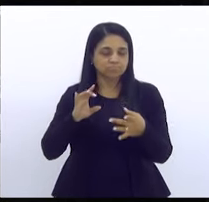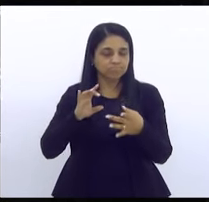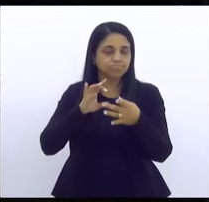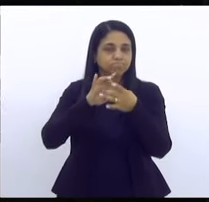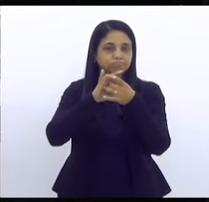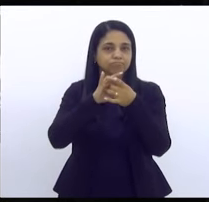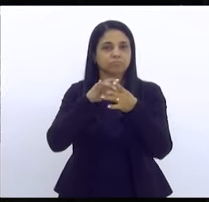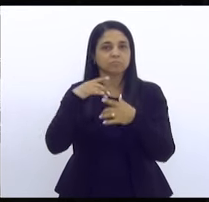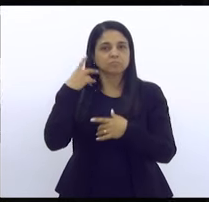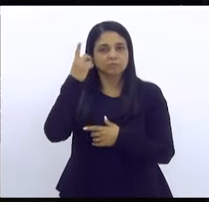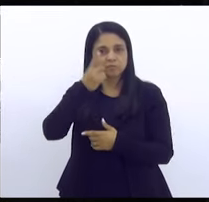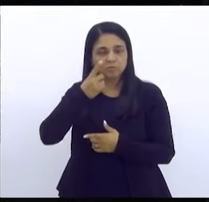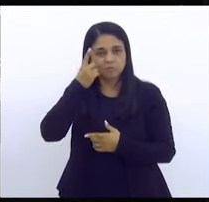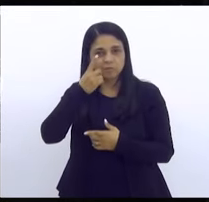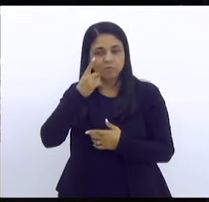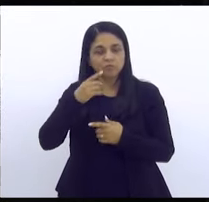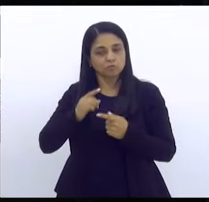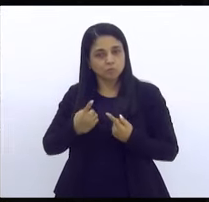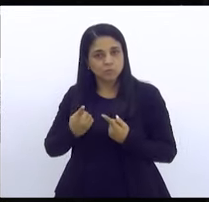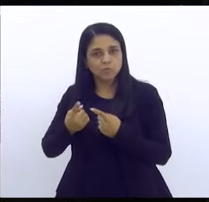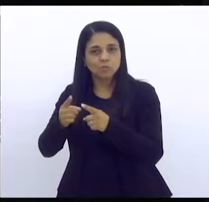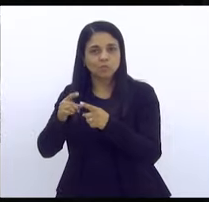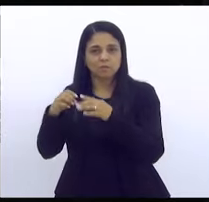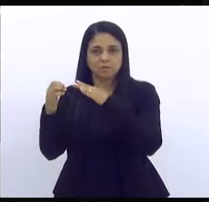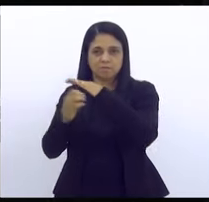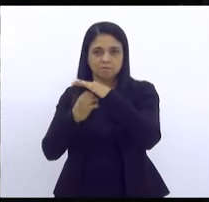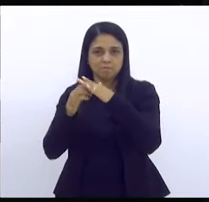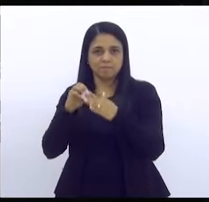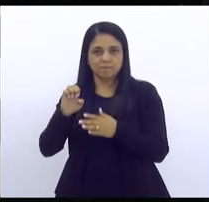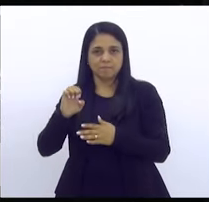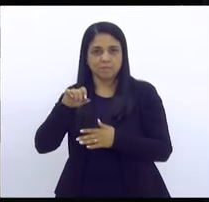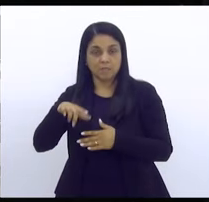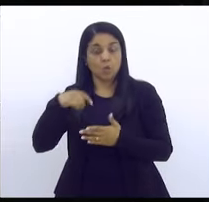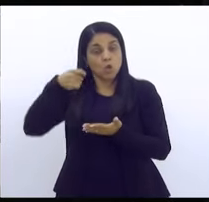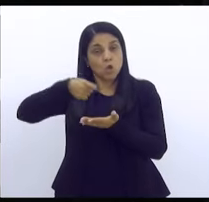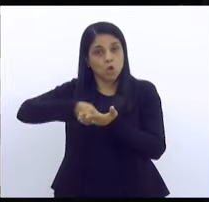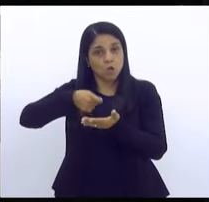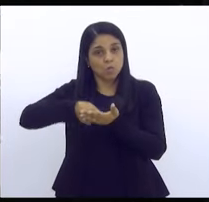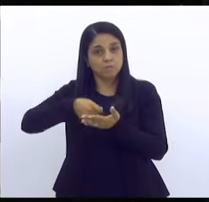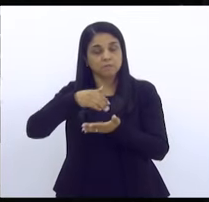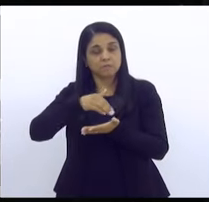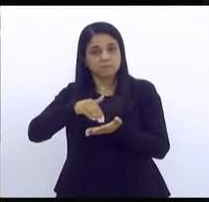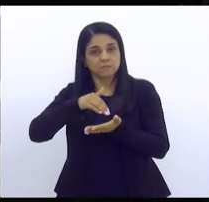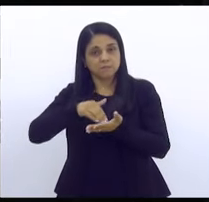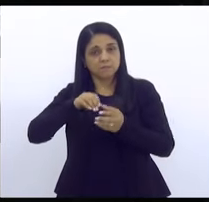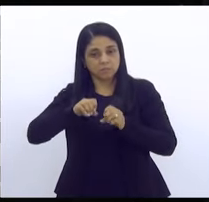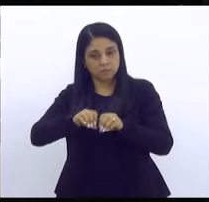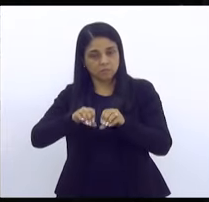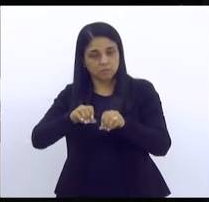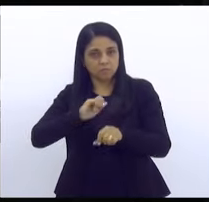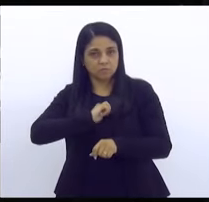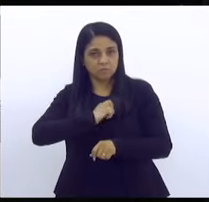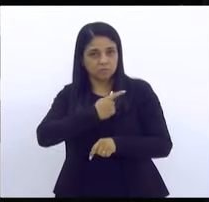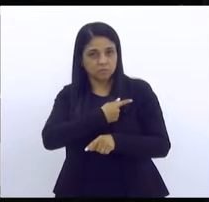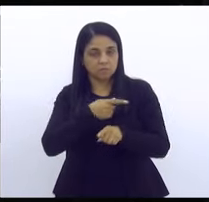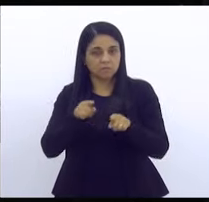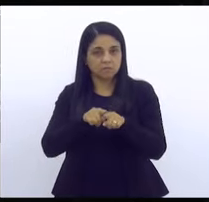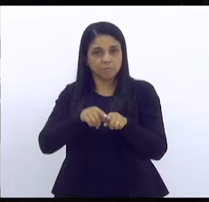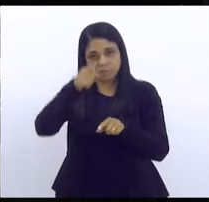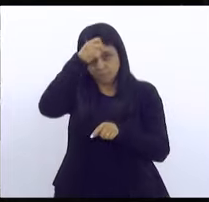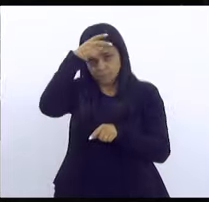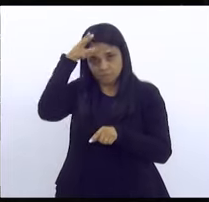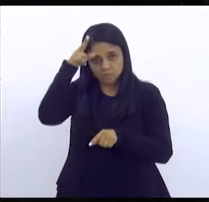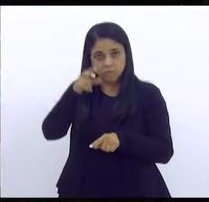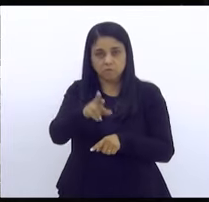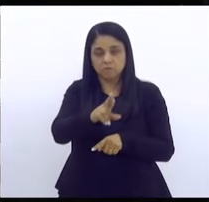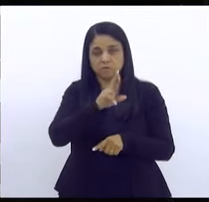contra a Enel e estamos cobrando efetivamente da Secretaria de Educação de São Gonçalo, bem como da Prefeitura,